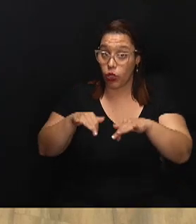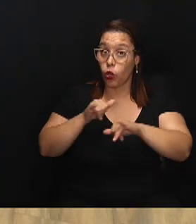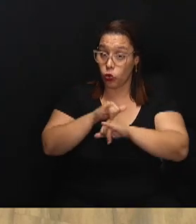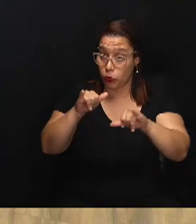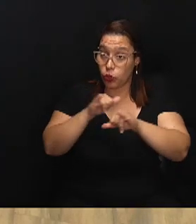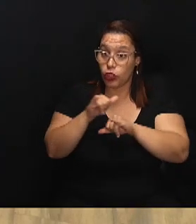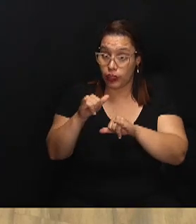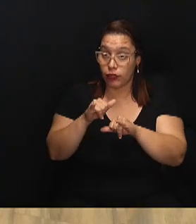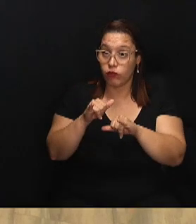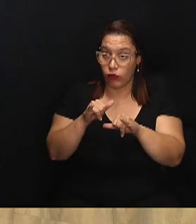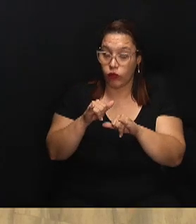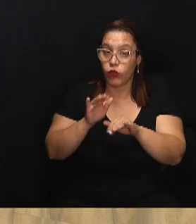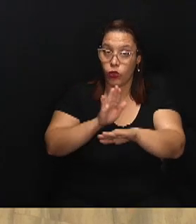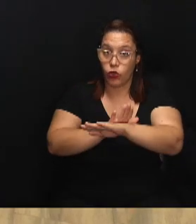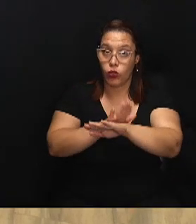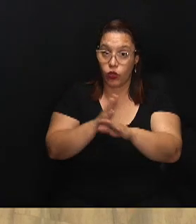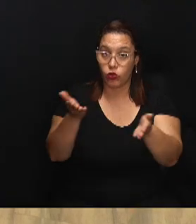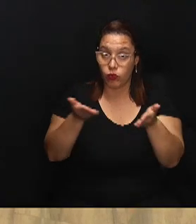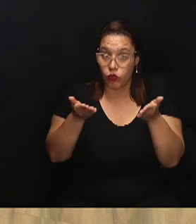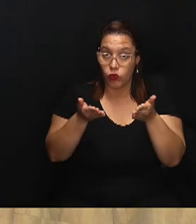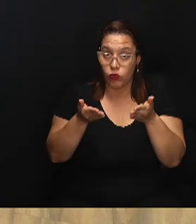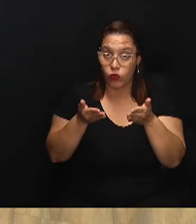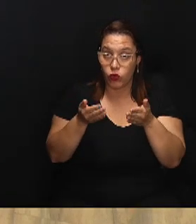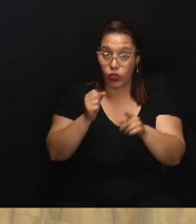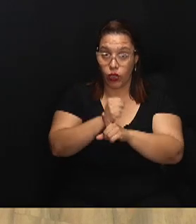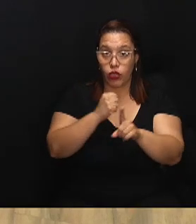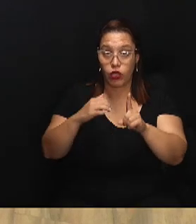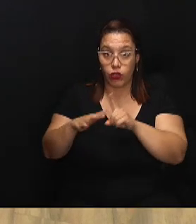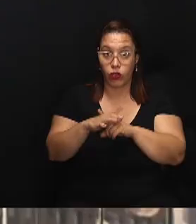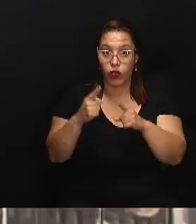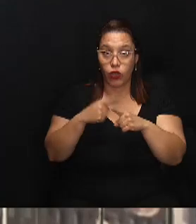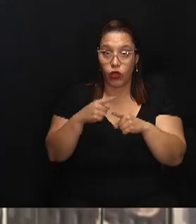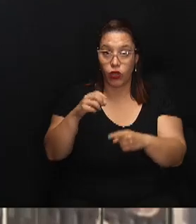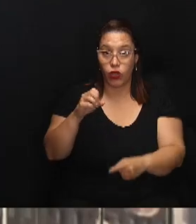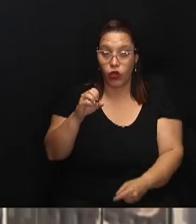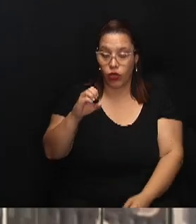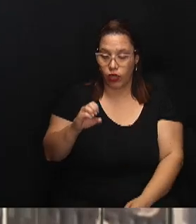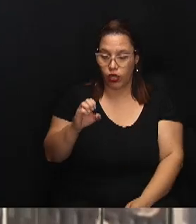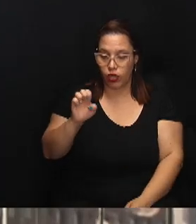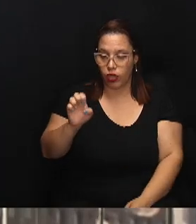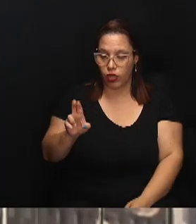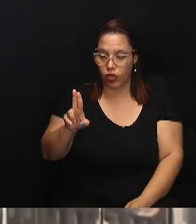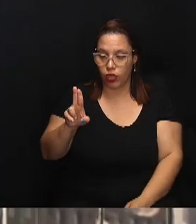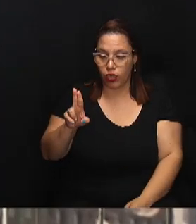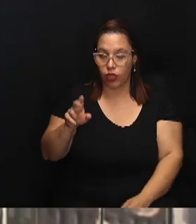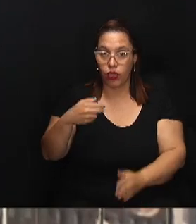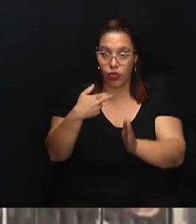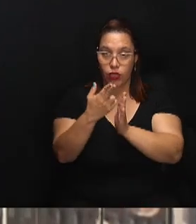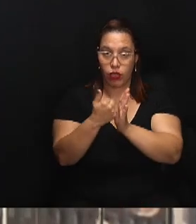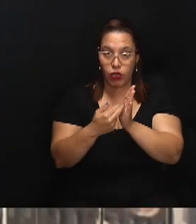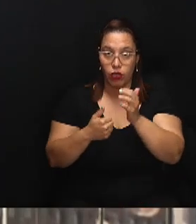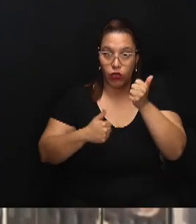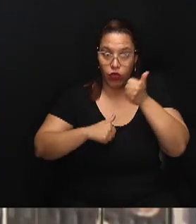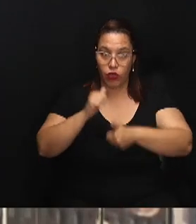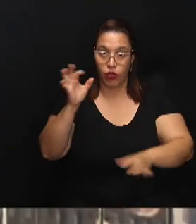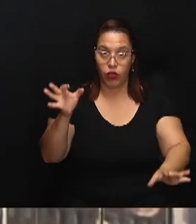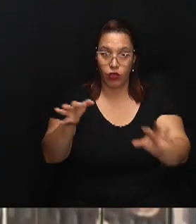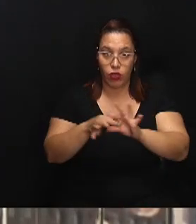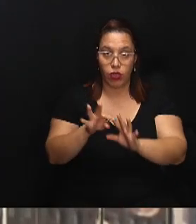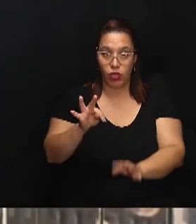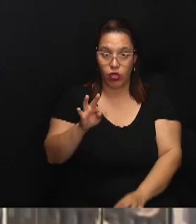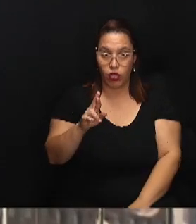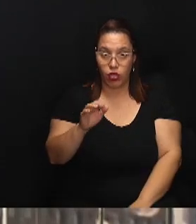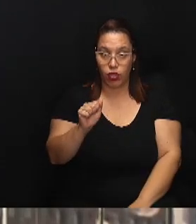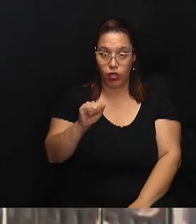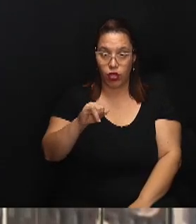notícia, falando em ajuda, mas agora é na questão da assistência social. Porque o CEL, Centro de Artes e Esportes Unificado Thaís Fernanda